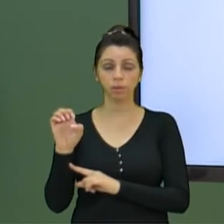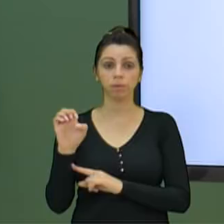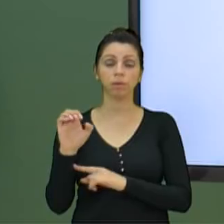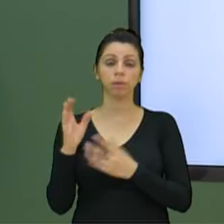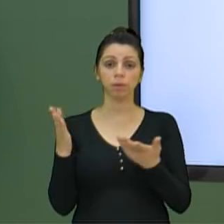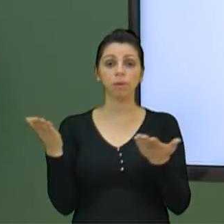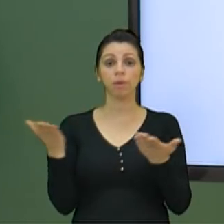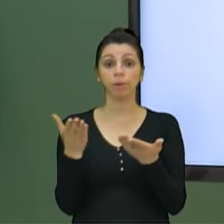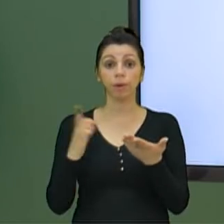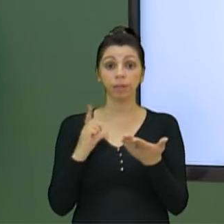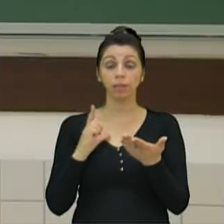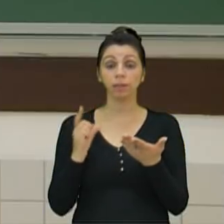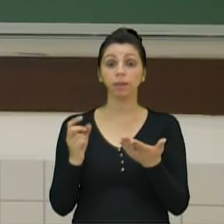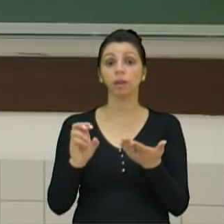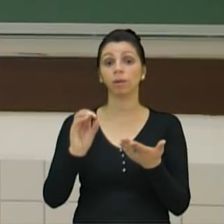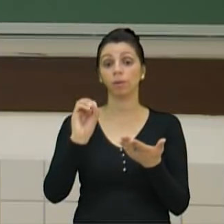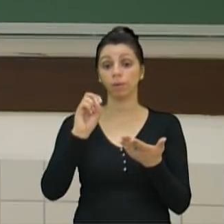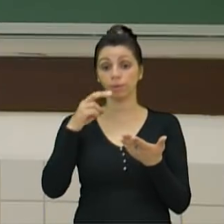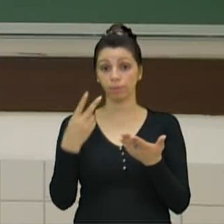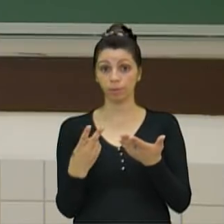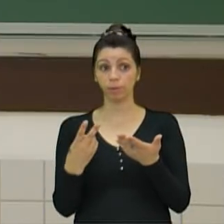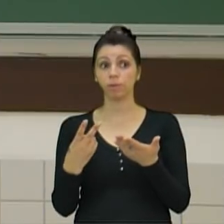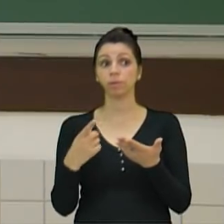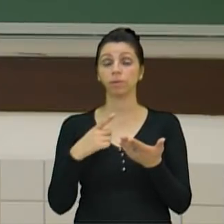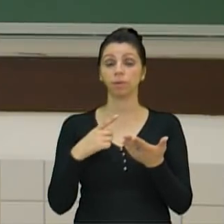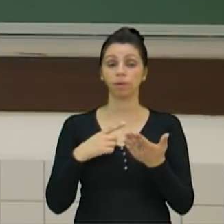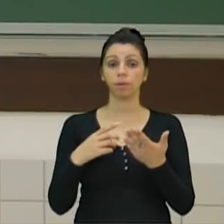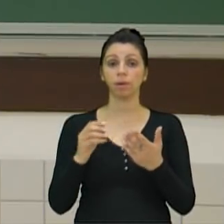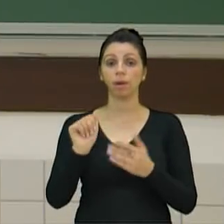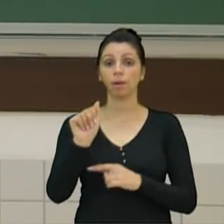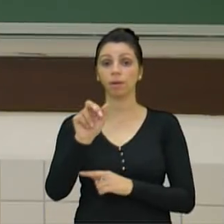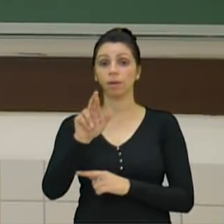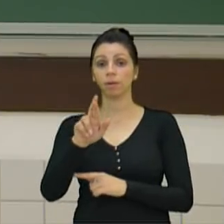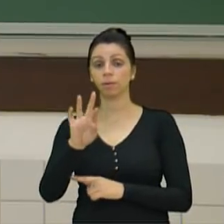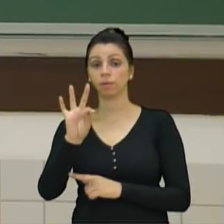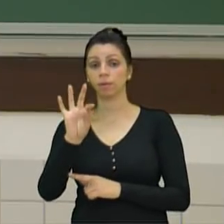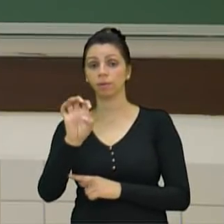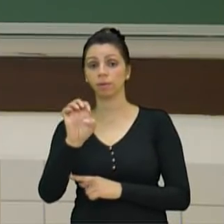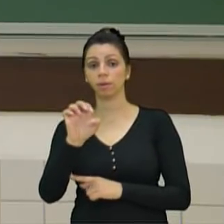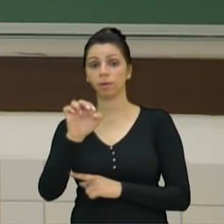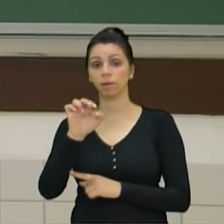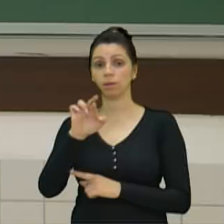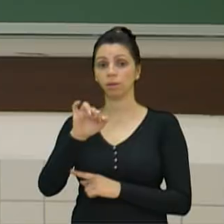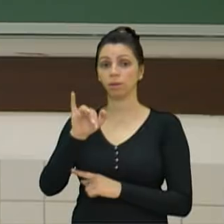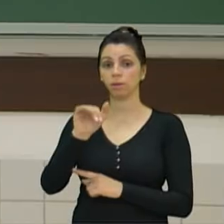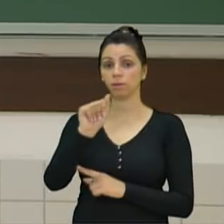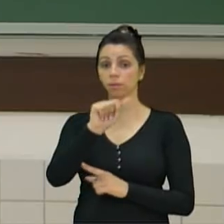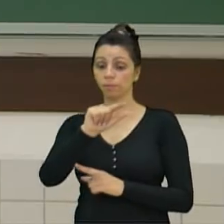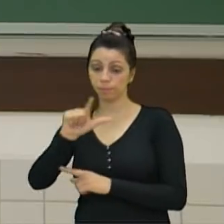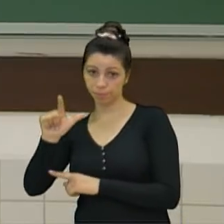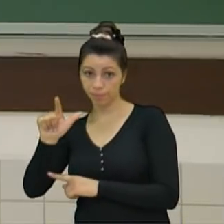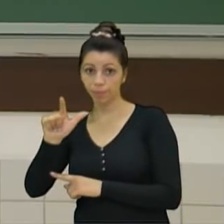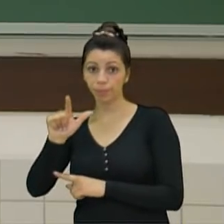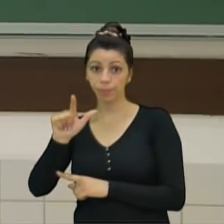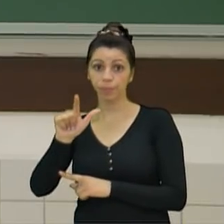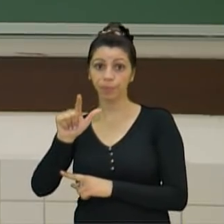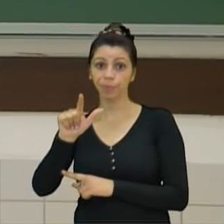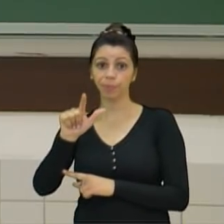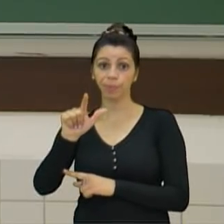Então, nós chamamos este sangue aqui de arterial, certo? O sangue